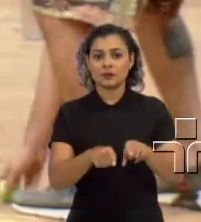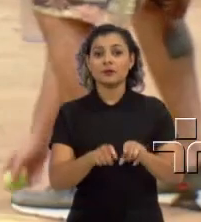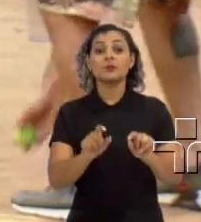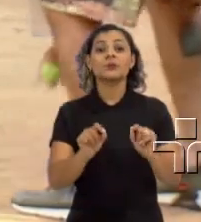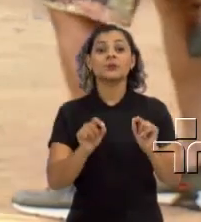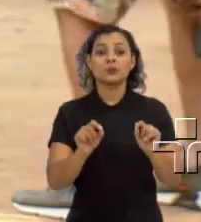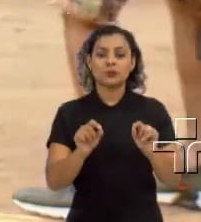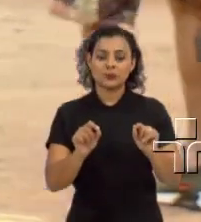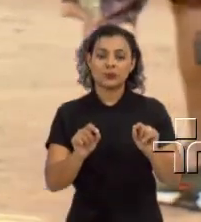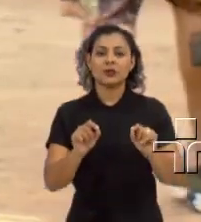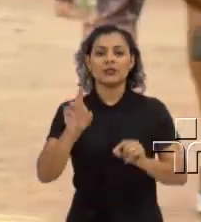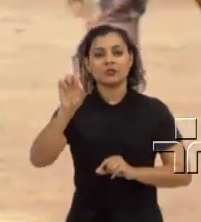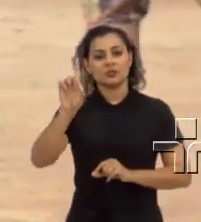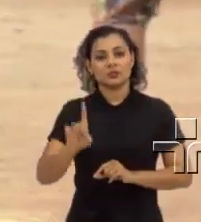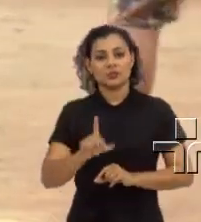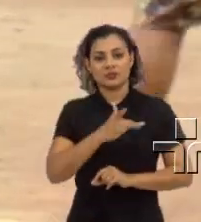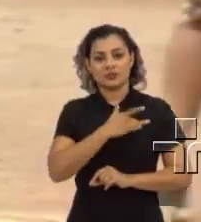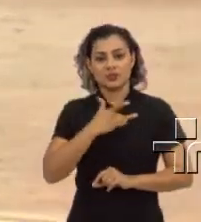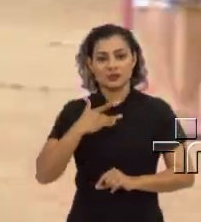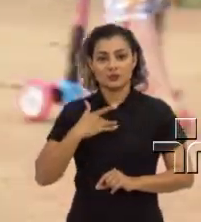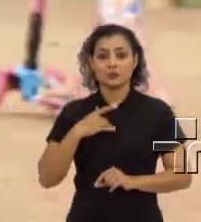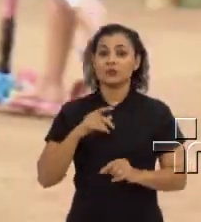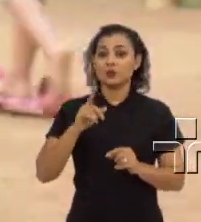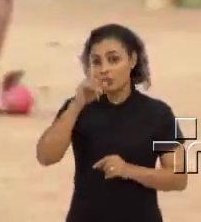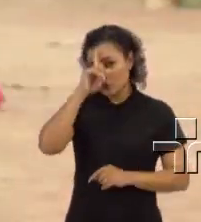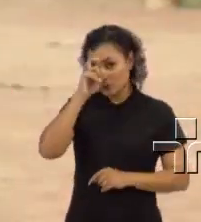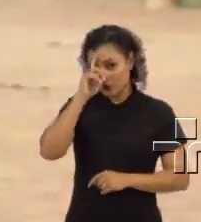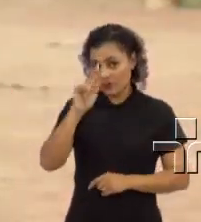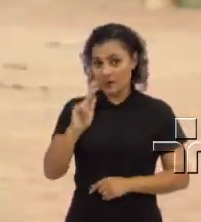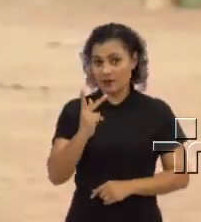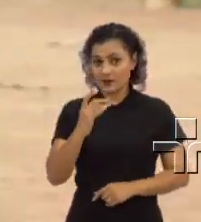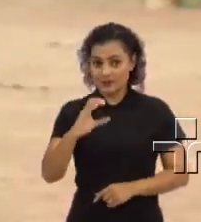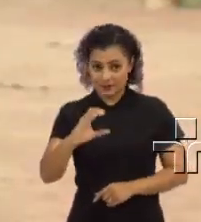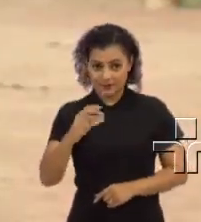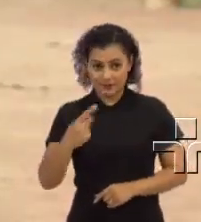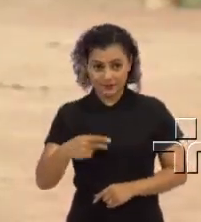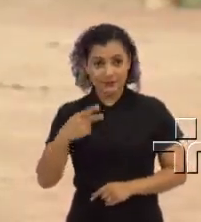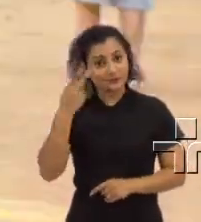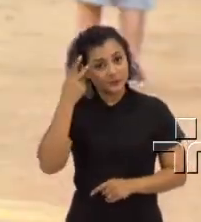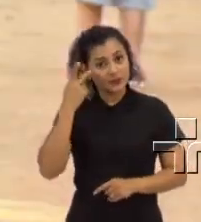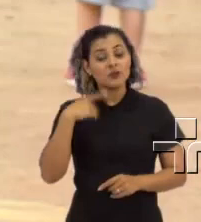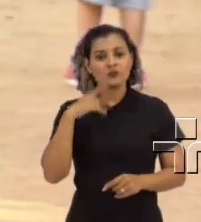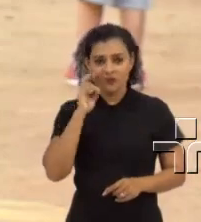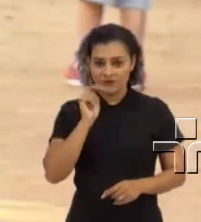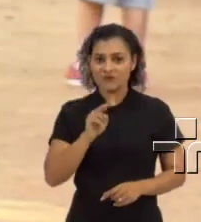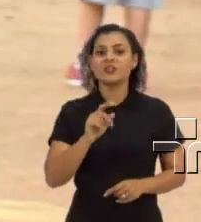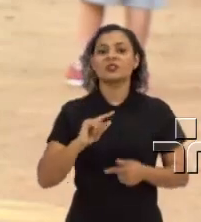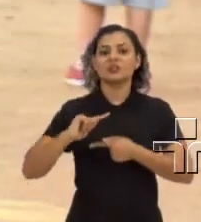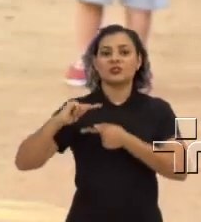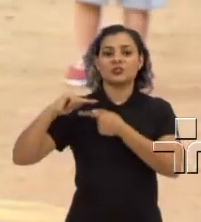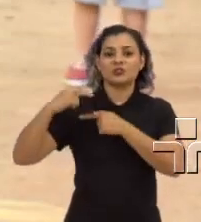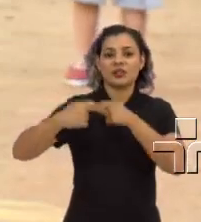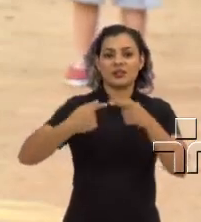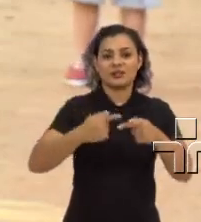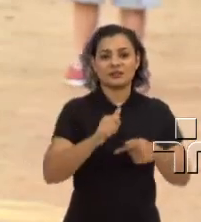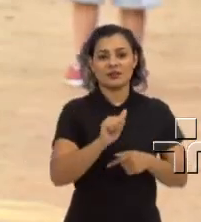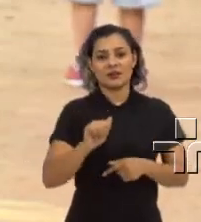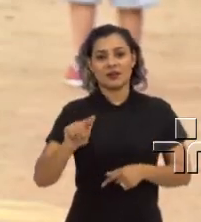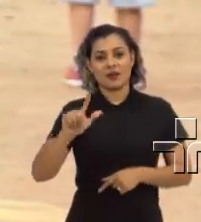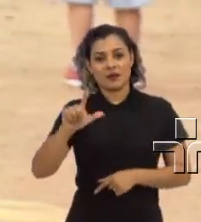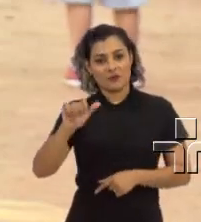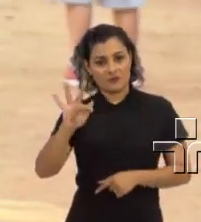como diretor de saúde no Hospital das Clínicas. Já ouvi falar sobre essa geração alfa. Eles amadurecem muito rápido,